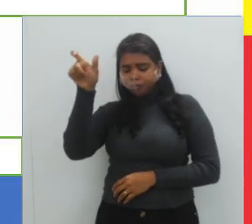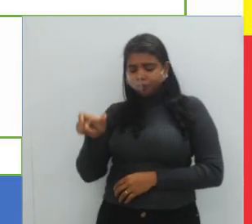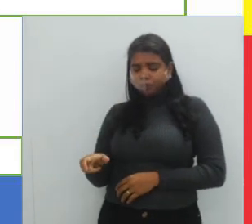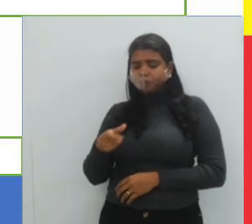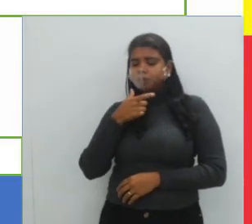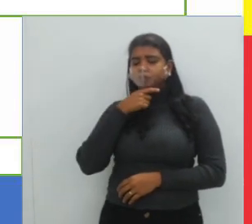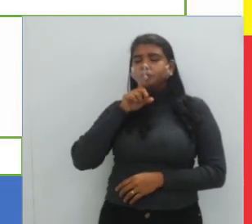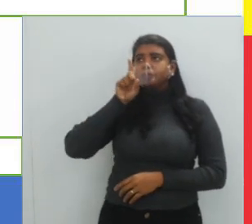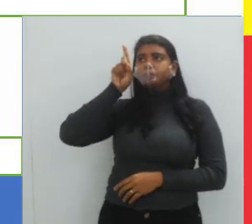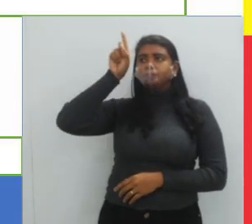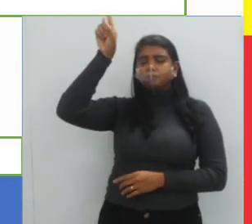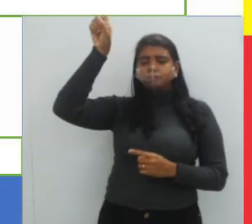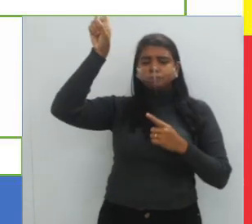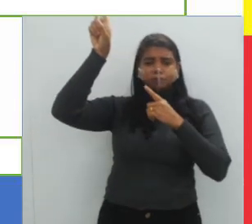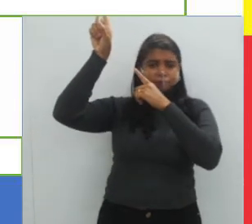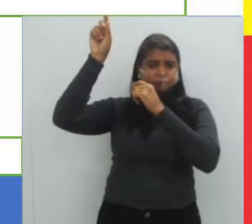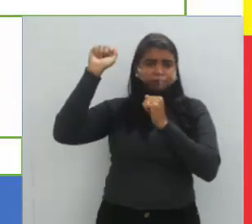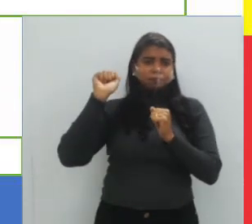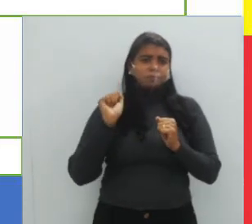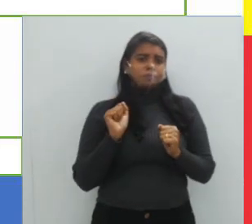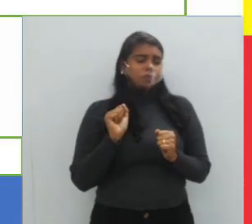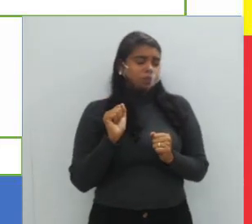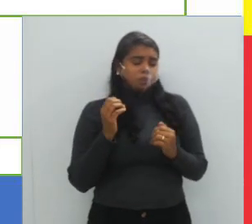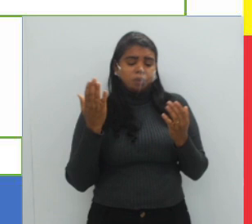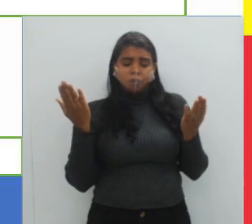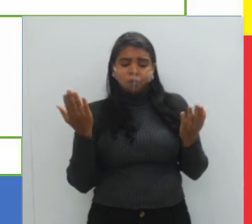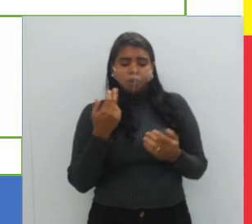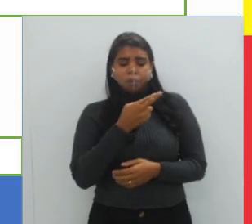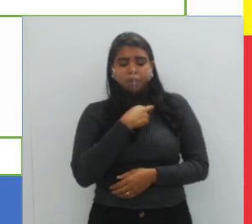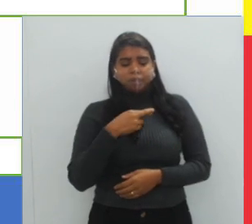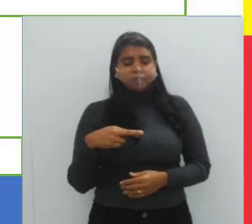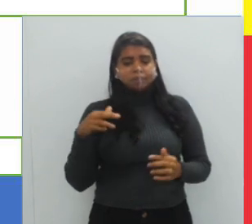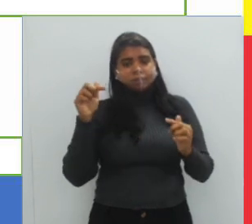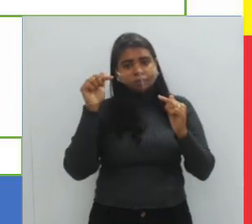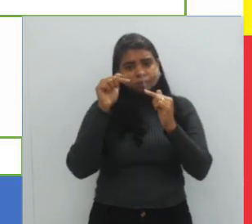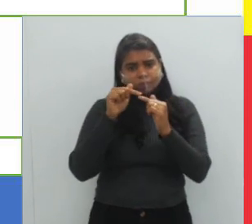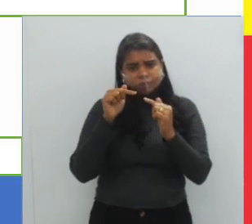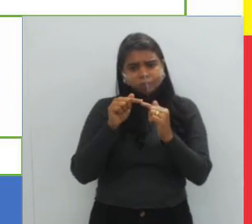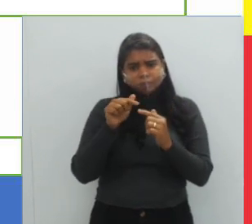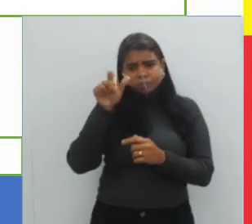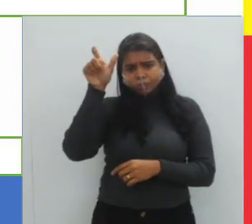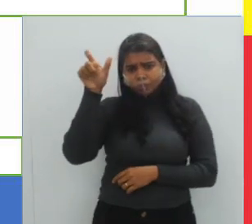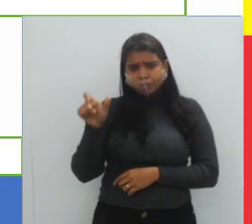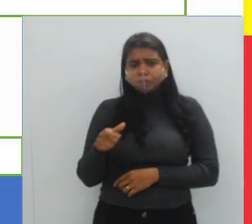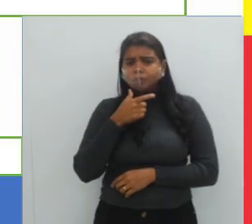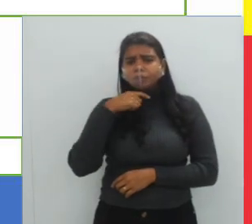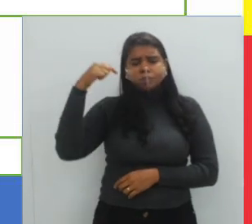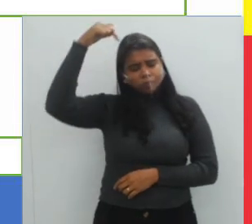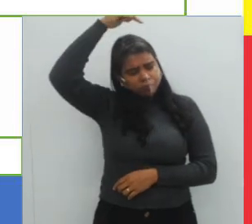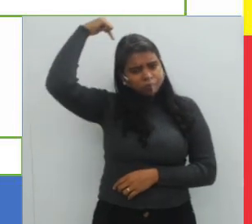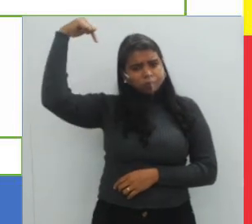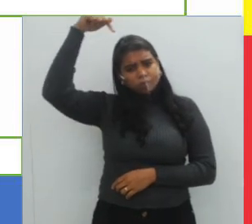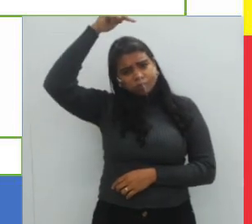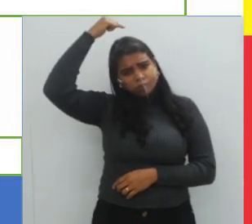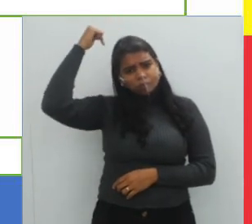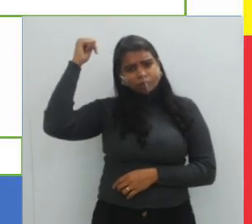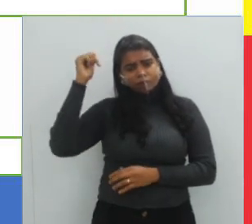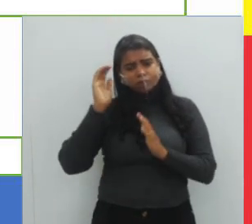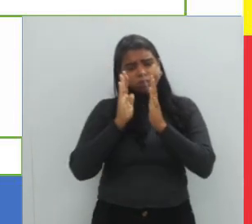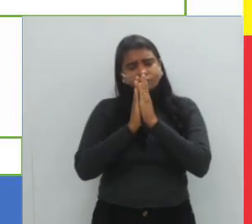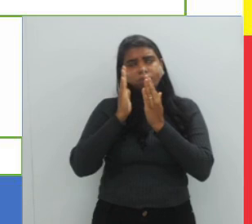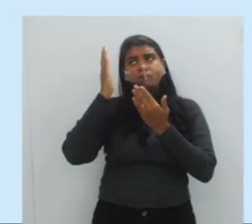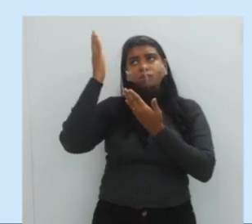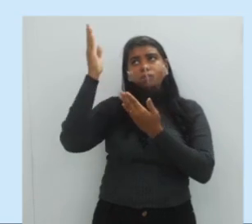do homem com o sagrado. Ou seja, religião é a ligação do homem com o sagrado, com